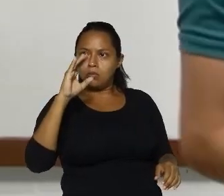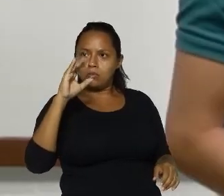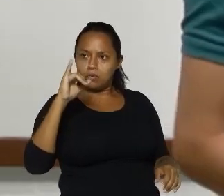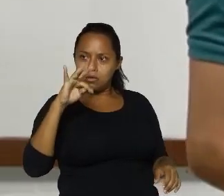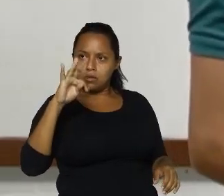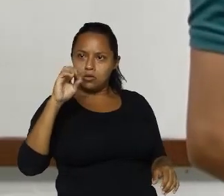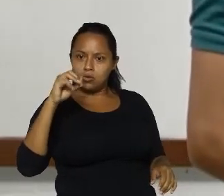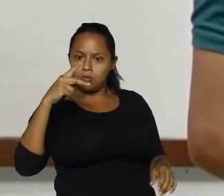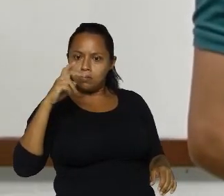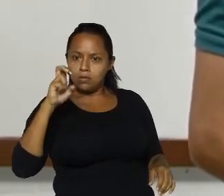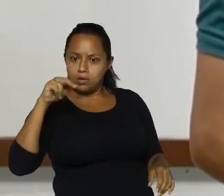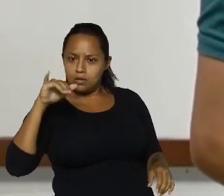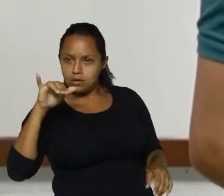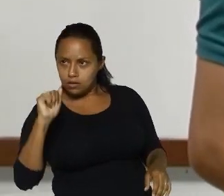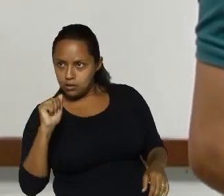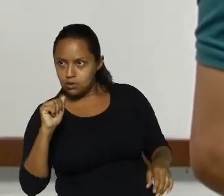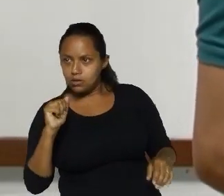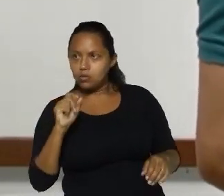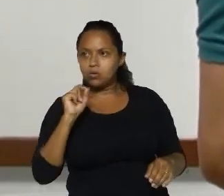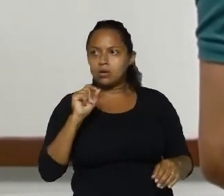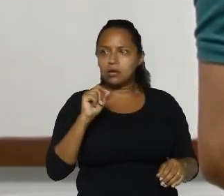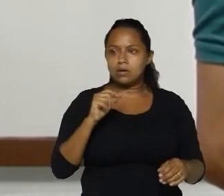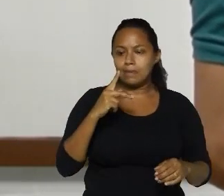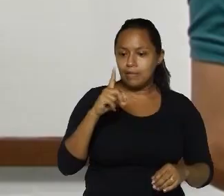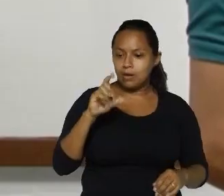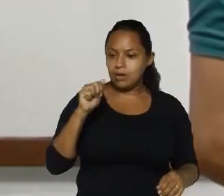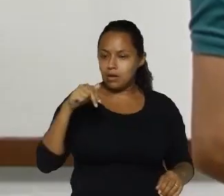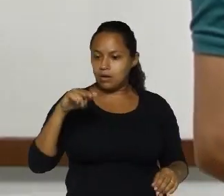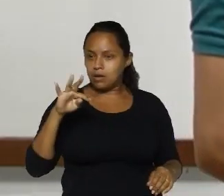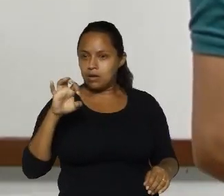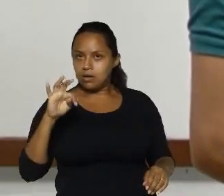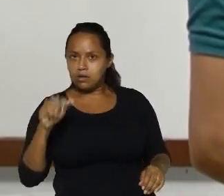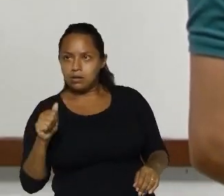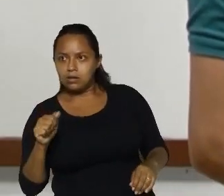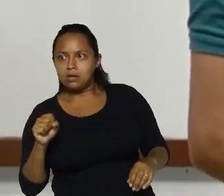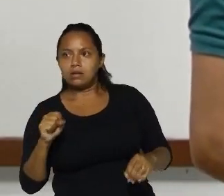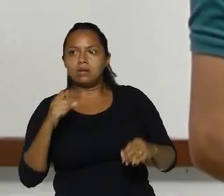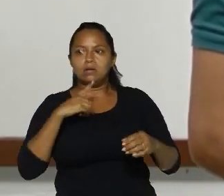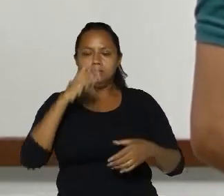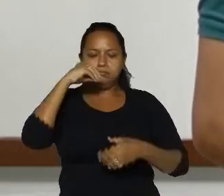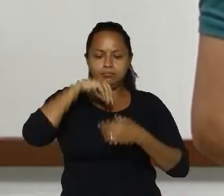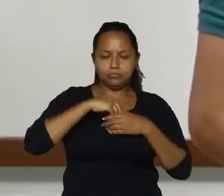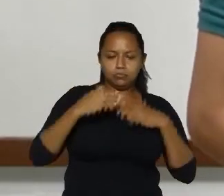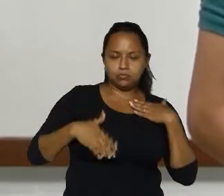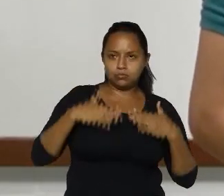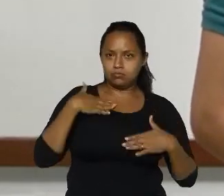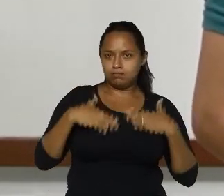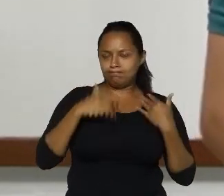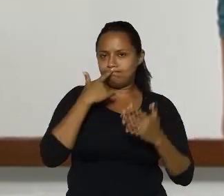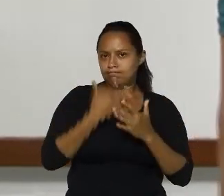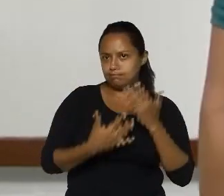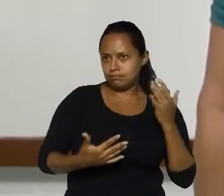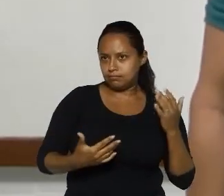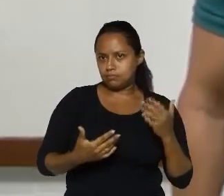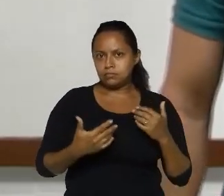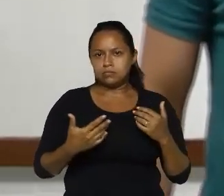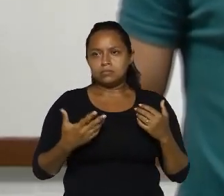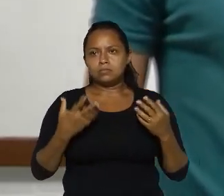de plaquetas, uma vez que as plaquetas estão envolvidas na cascata de coagulação sanguínea.